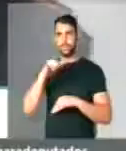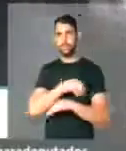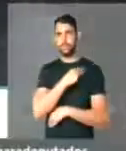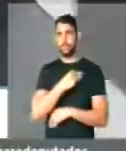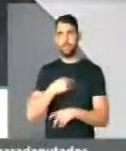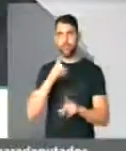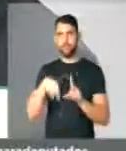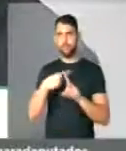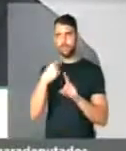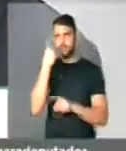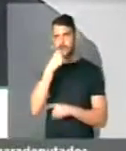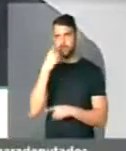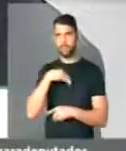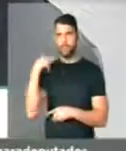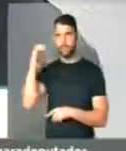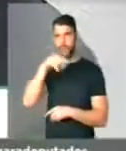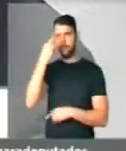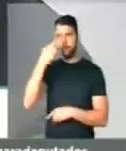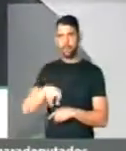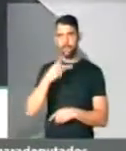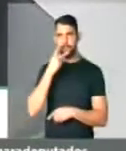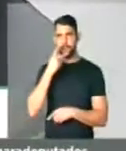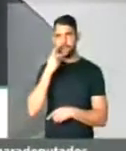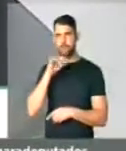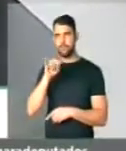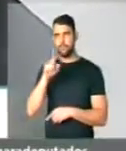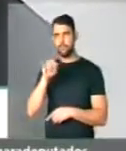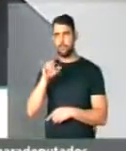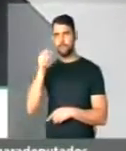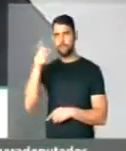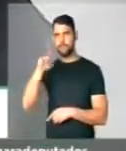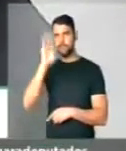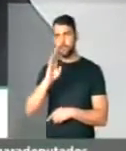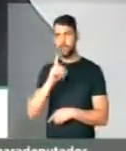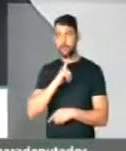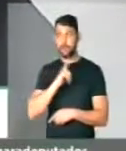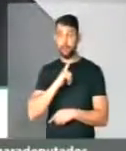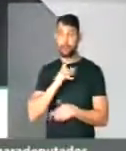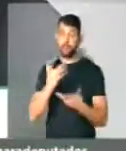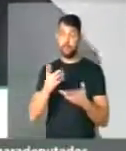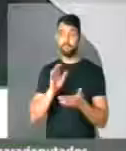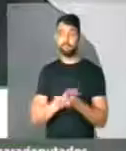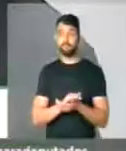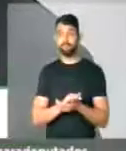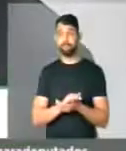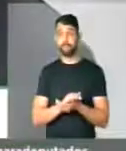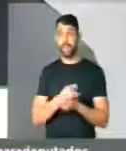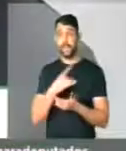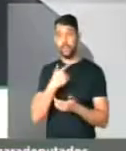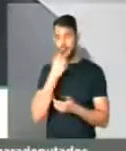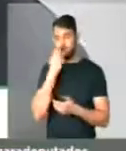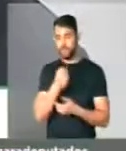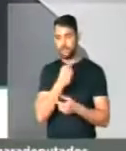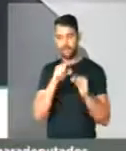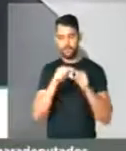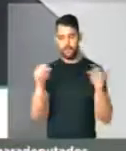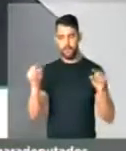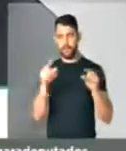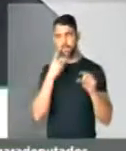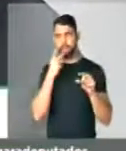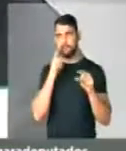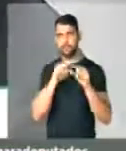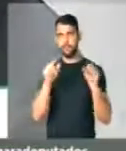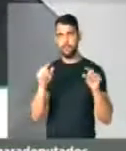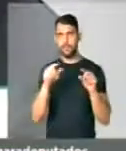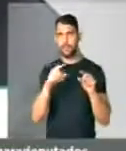Temer têm mais hora de avião, senhor presidente, repito, do que urubu de voo nesse país. E aí... É, atualíssima frase, a célebre